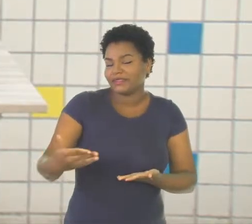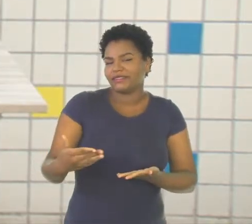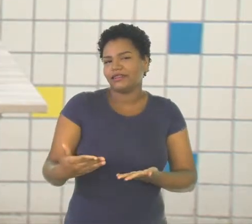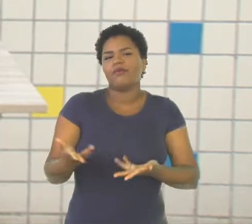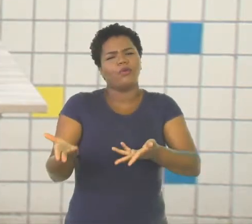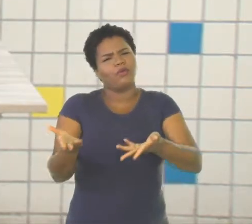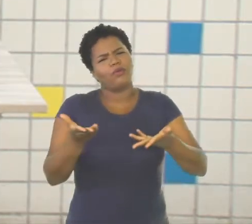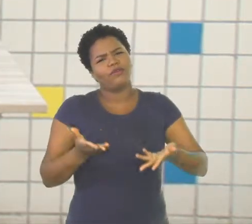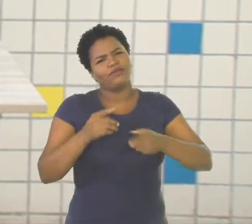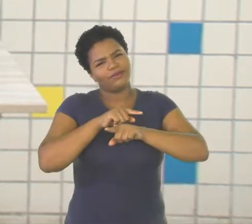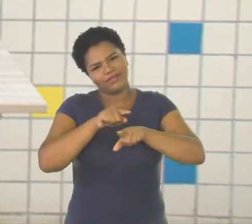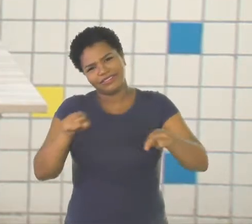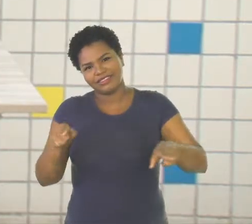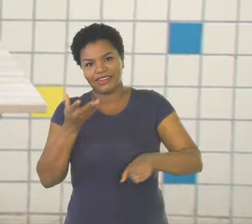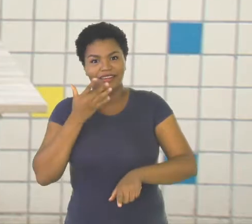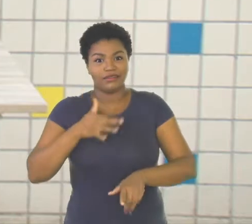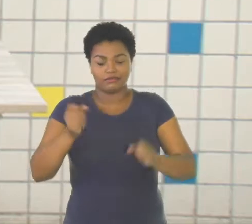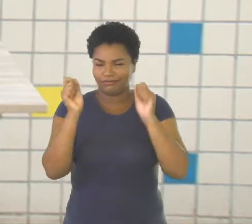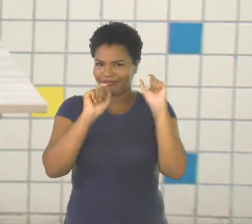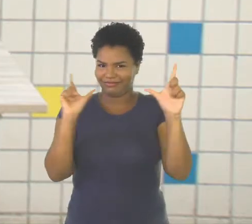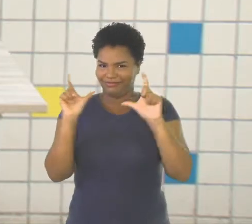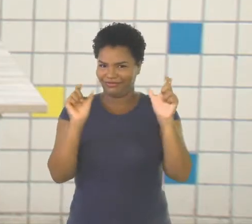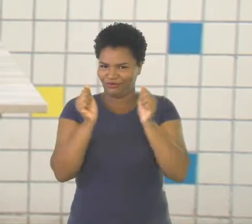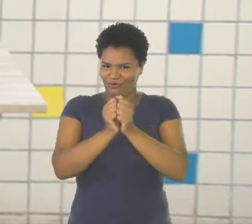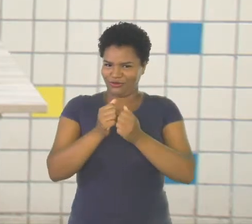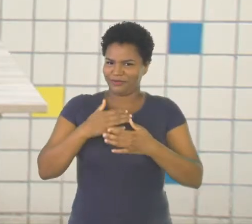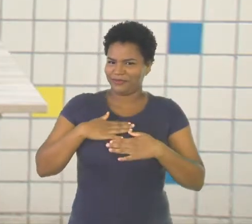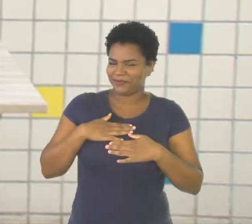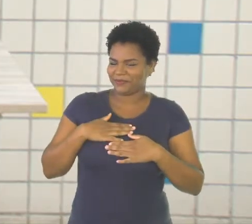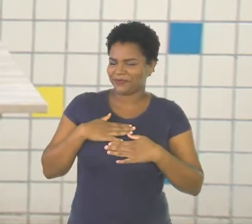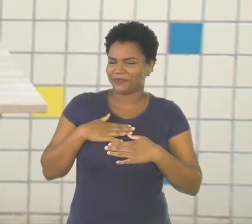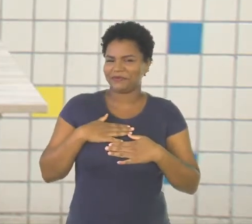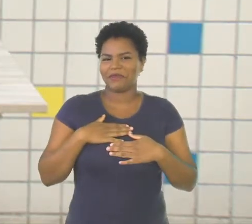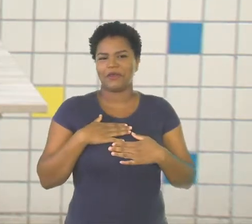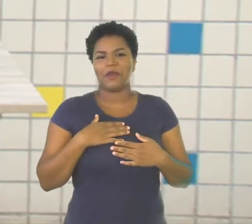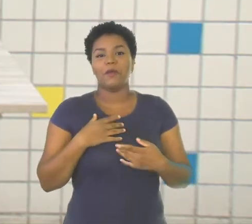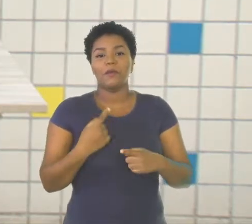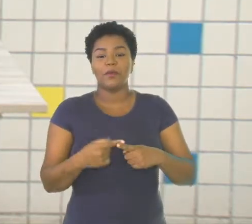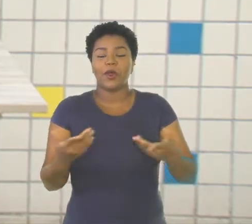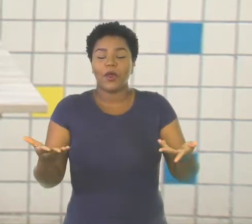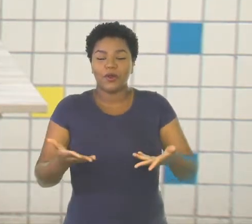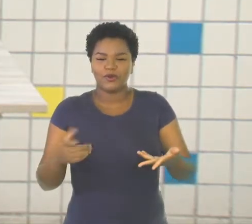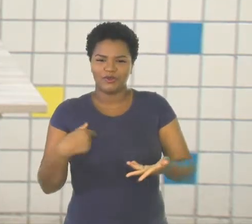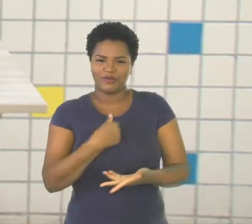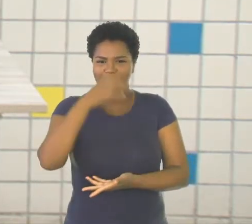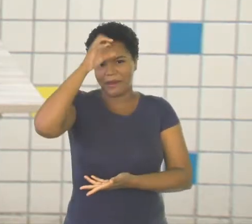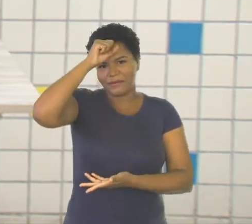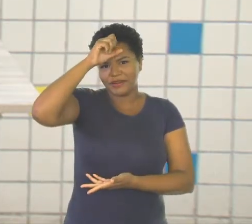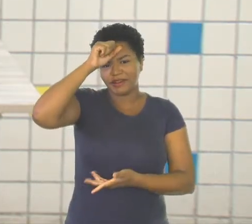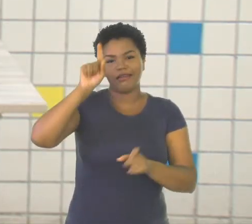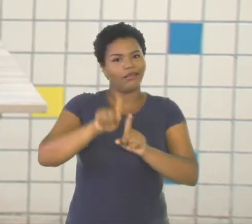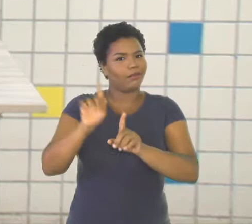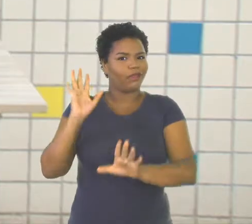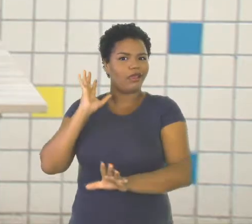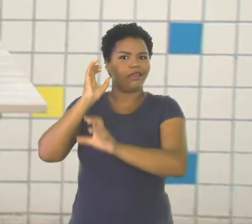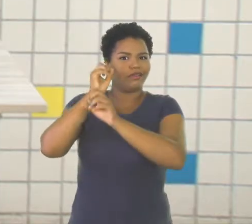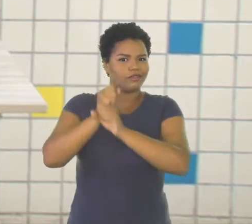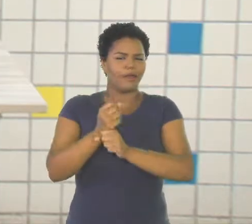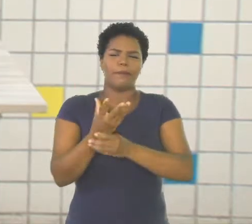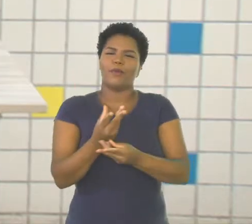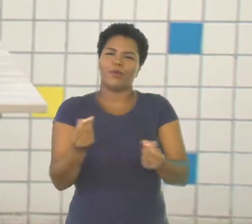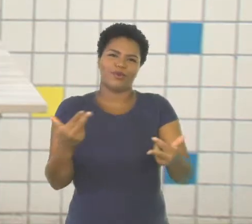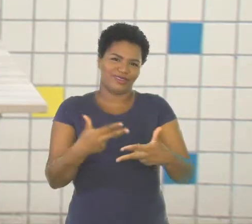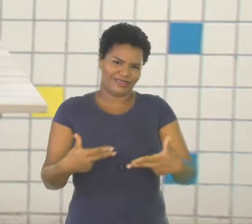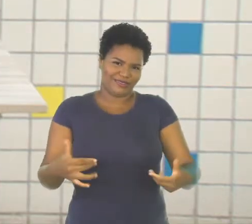convido você, criança, a ficar ligadinho aqui comigo, pois hoje vamos aprender e também revisar muitas